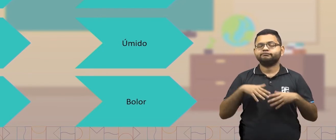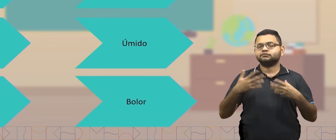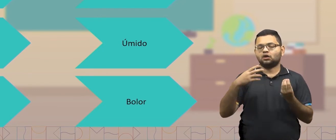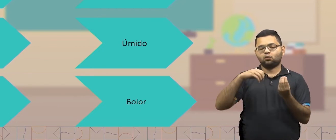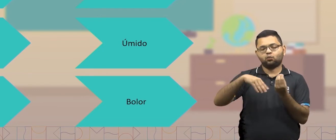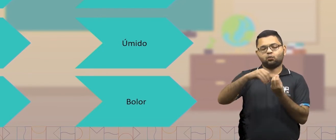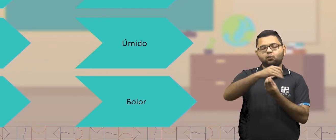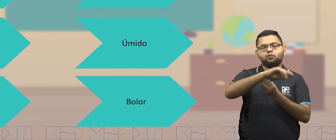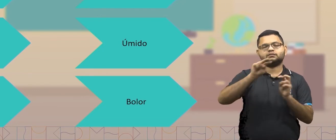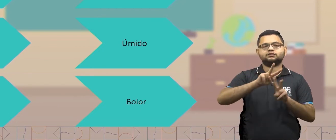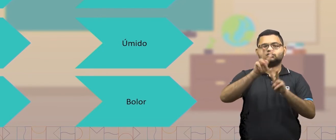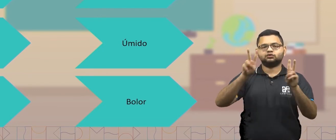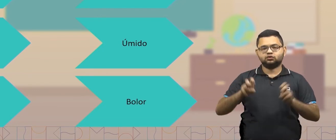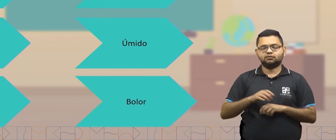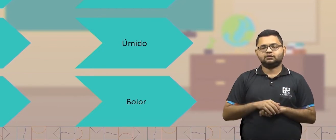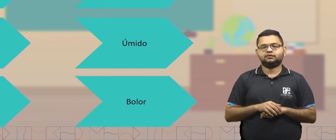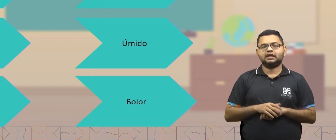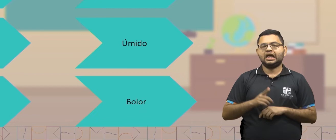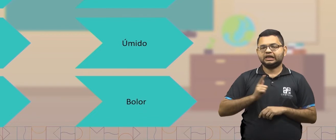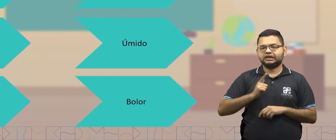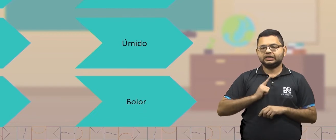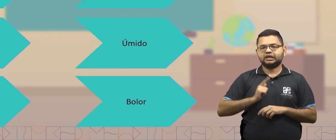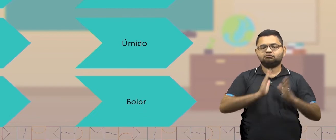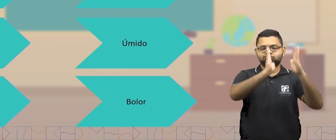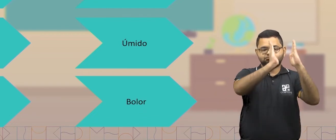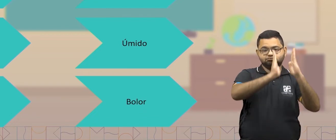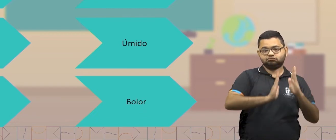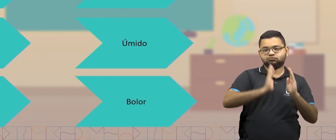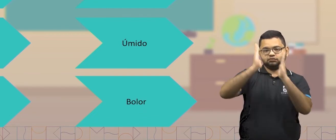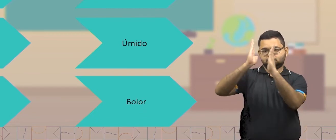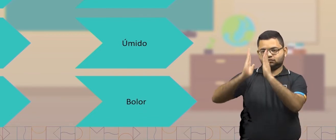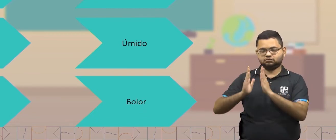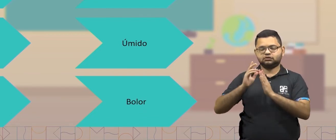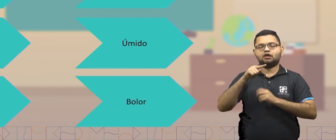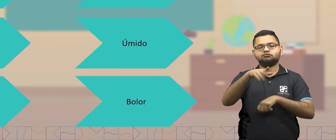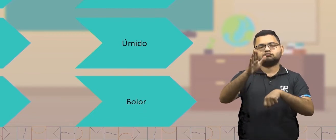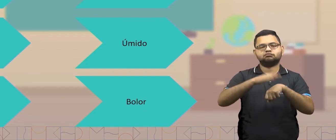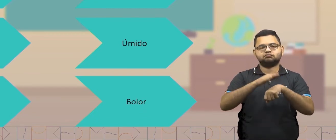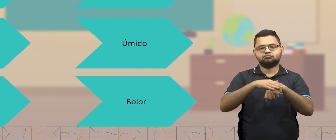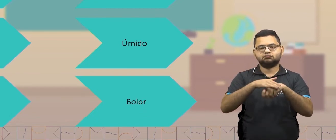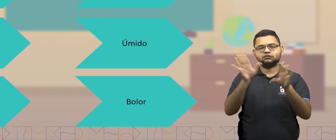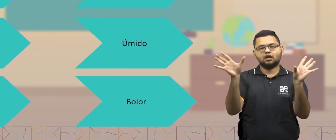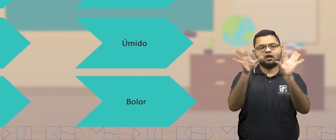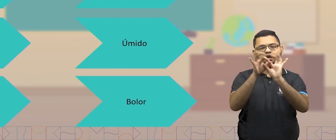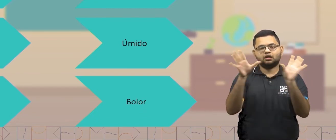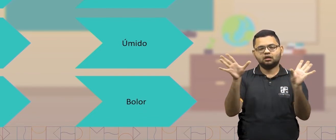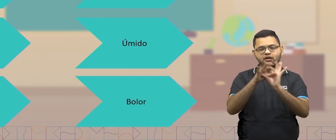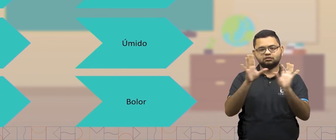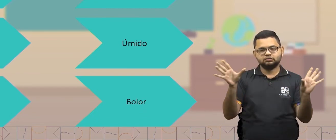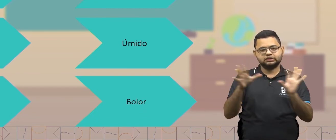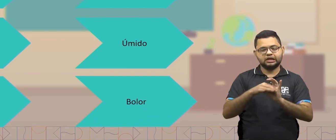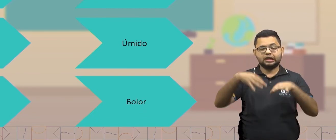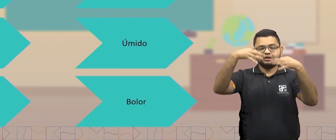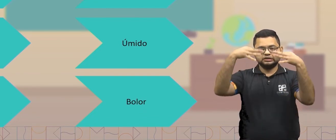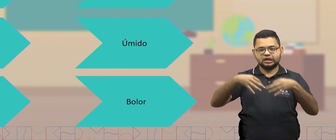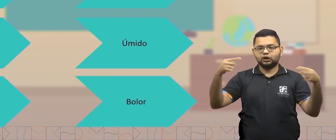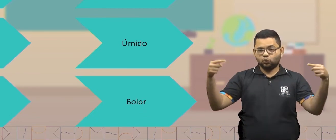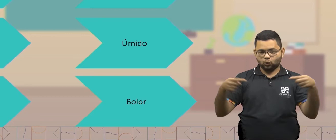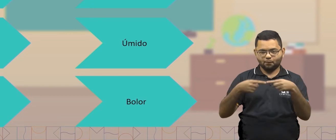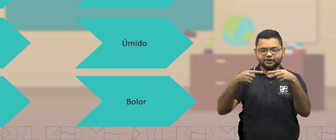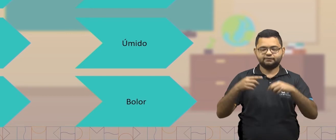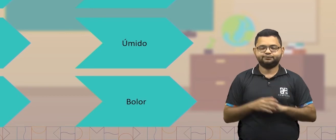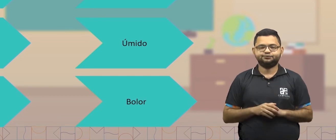dos fungos, forme pares corretos para estudar os termos apresentados na aula de hoje e seus